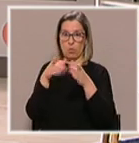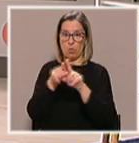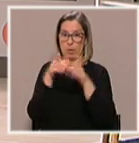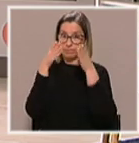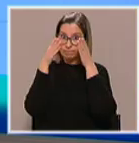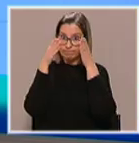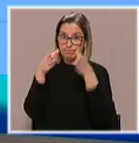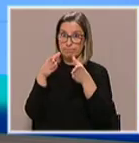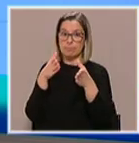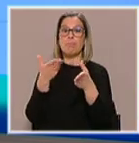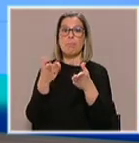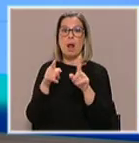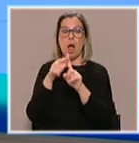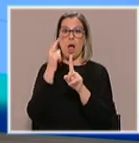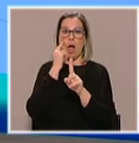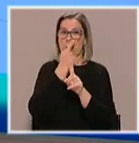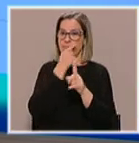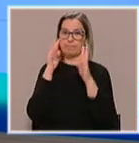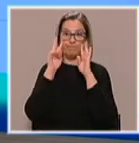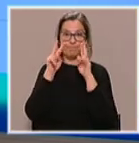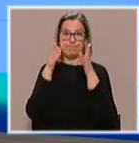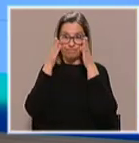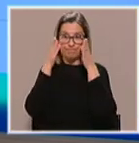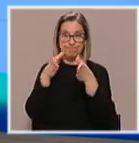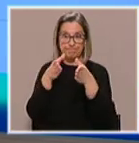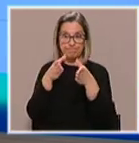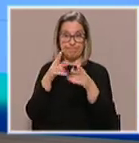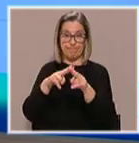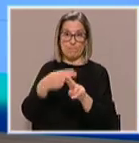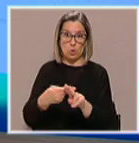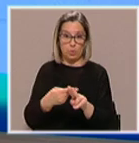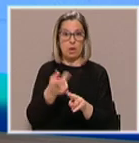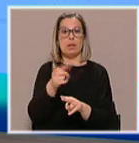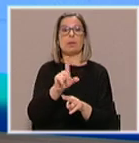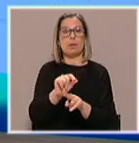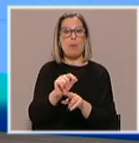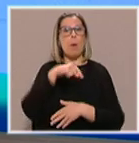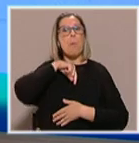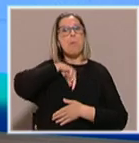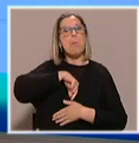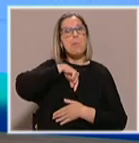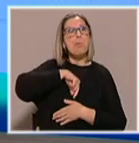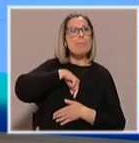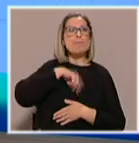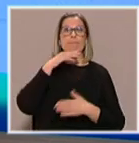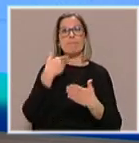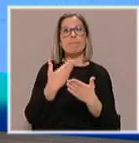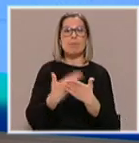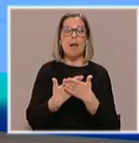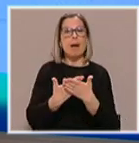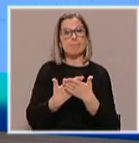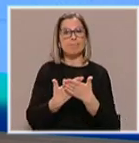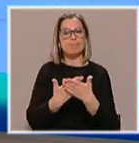o nosso campo de visão, e temos obrigatoriamente que despoltar mecanismos que nos permitam ter a